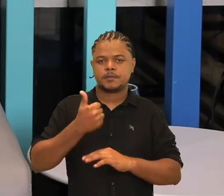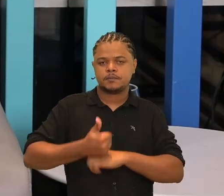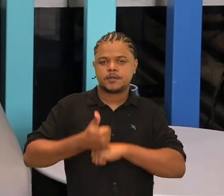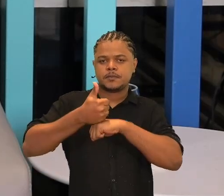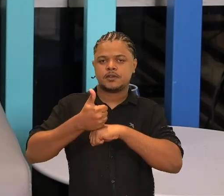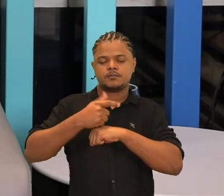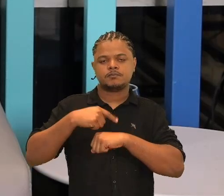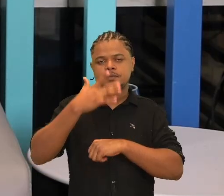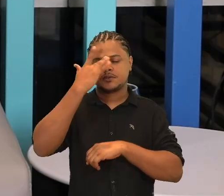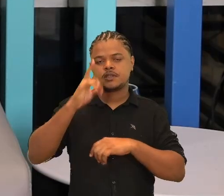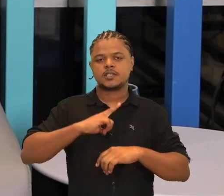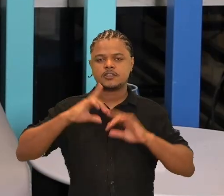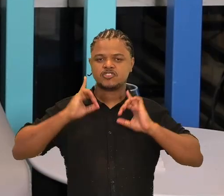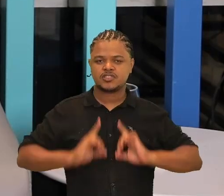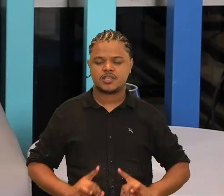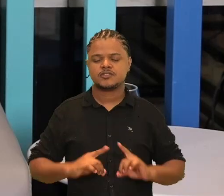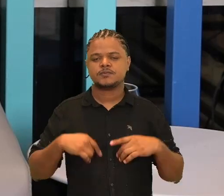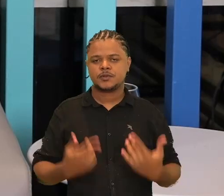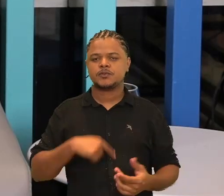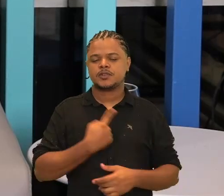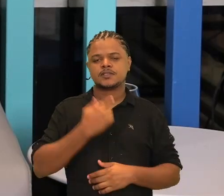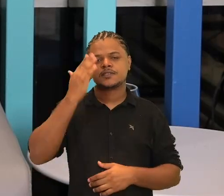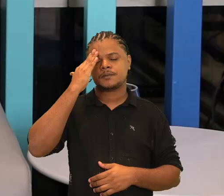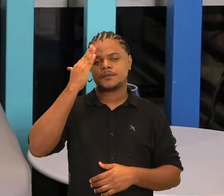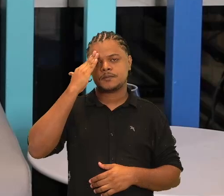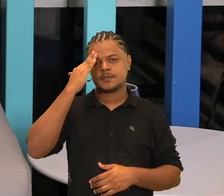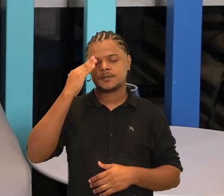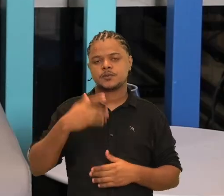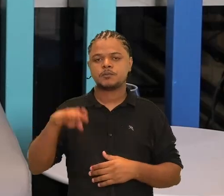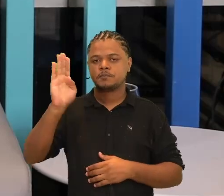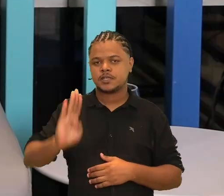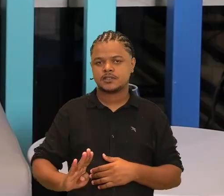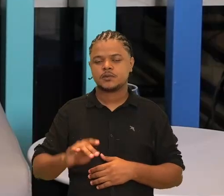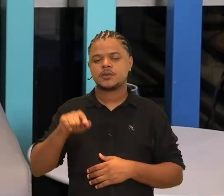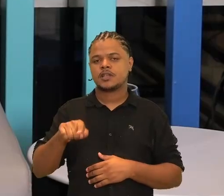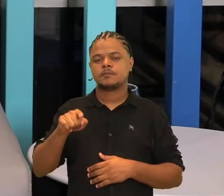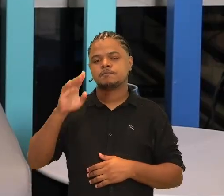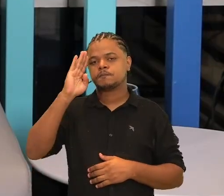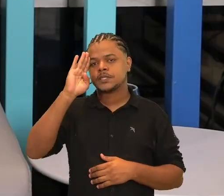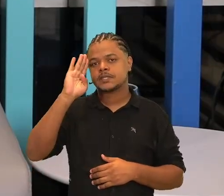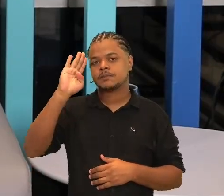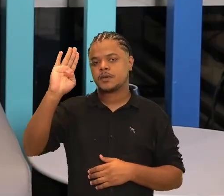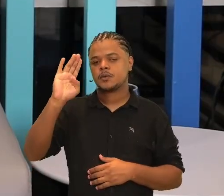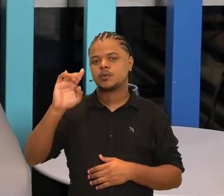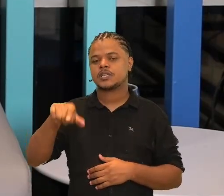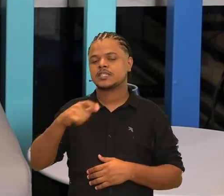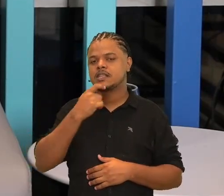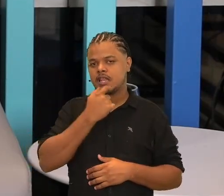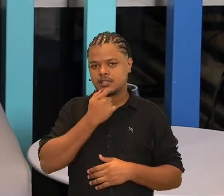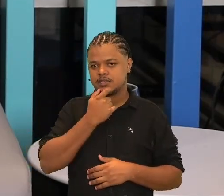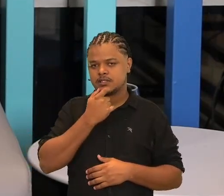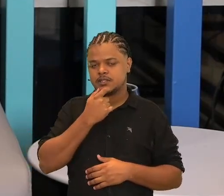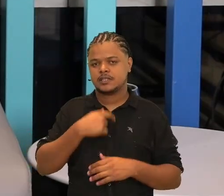tenha dignidade, né? Então a gente sabe que o Brasil ele é ponta em leis. A